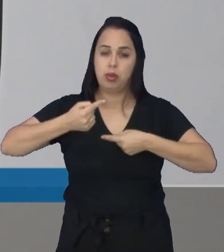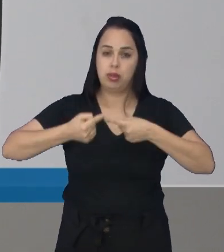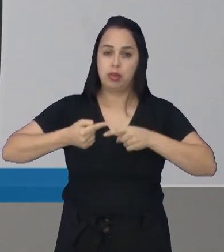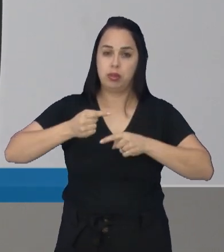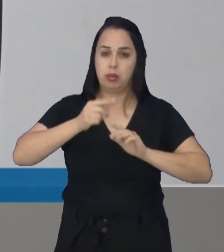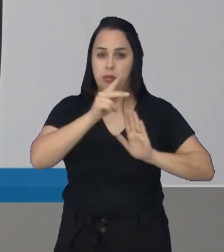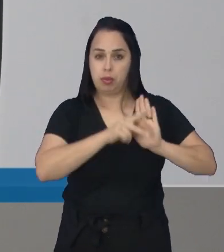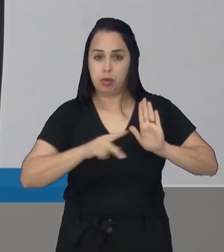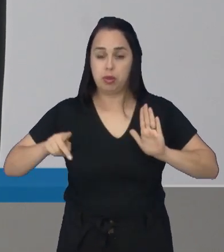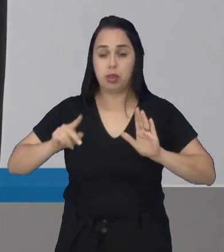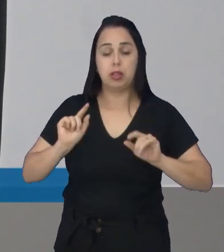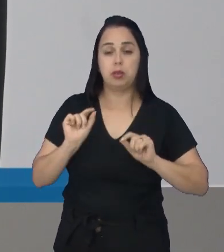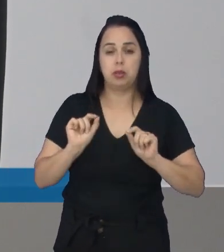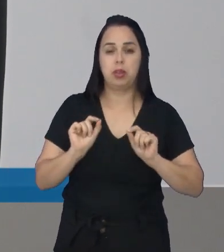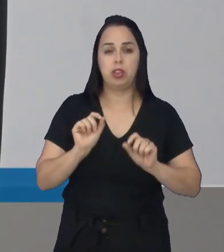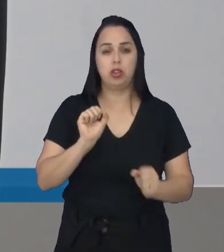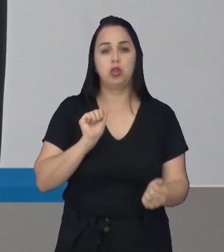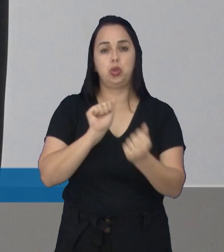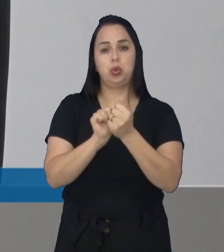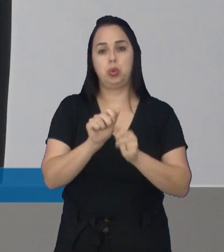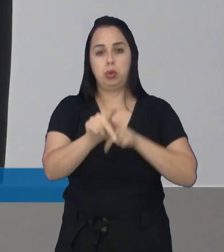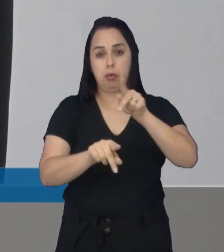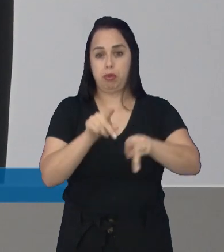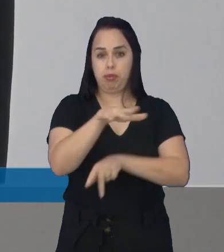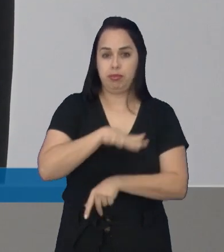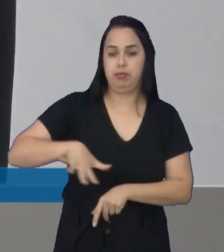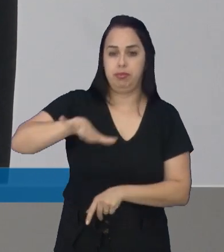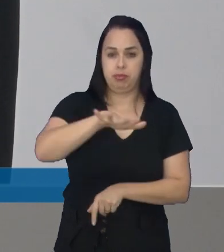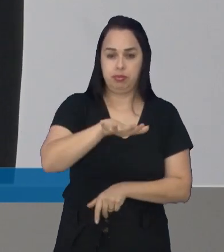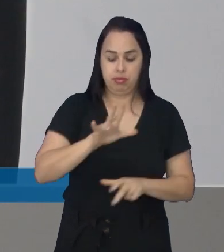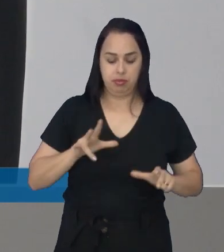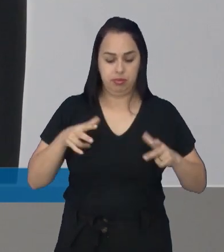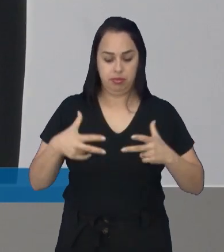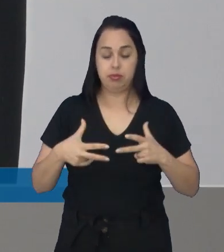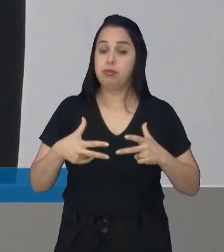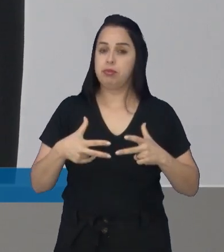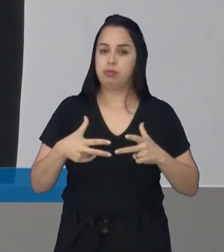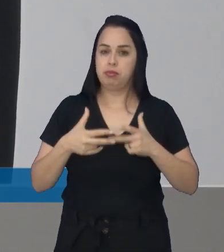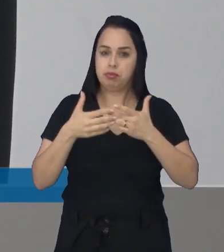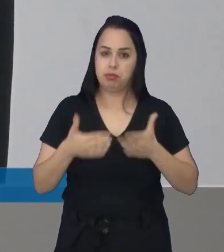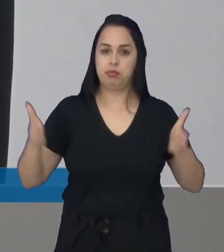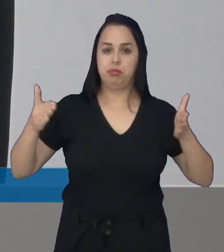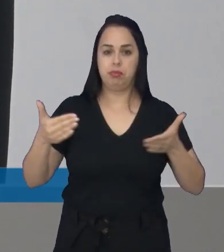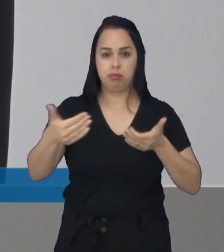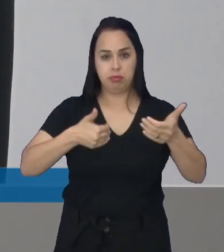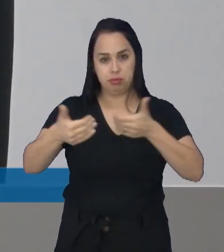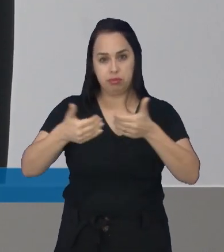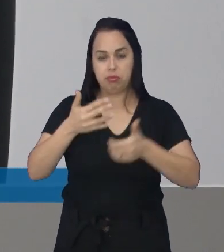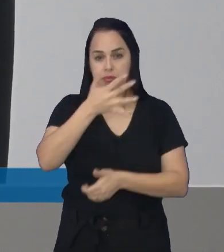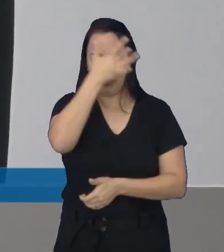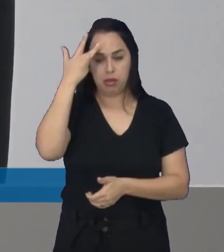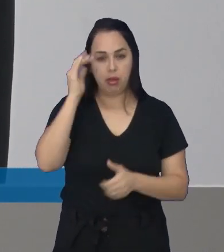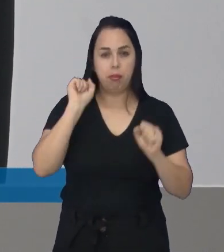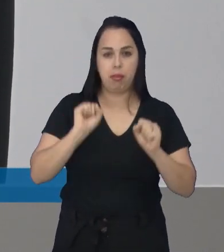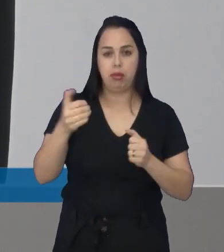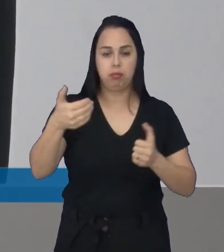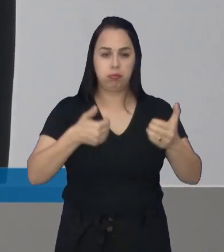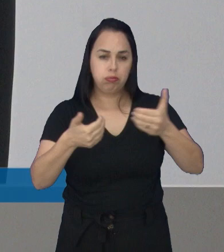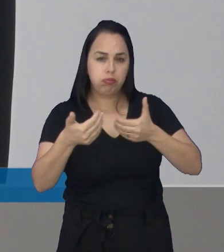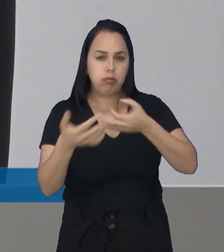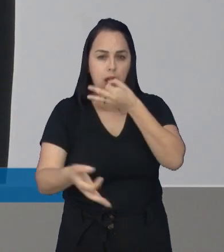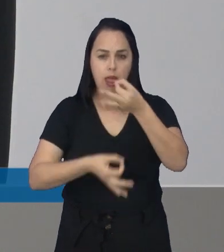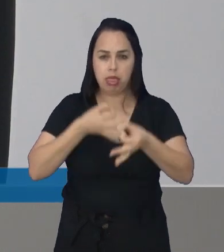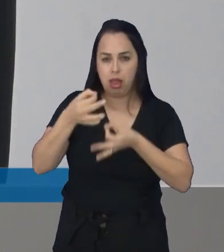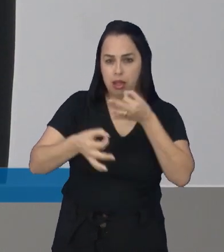processo junto com a população porque a câmara é o local aonde a população tem esse acesso